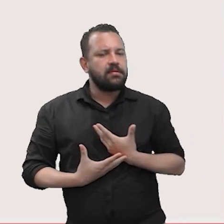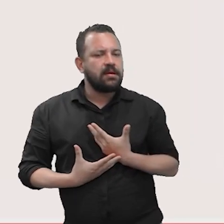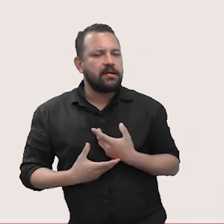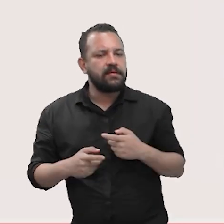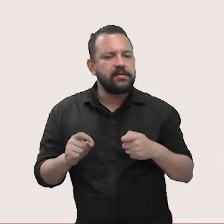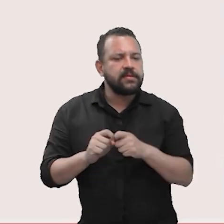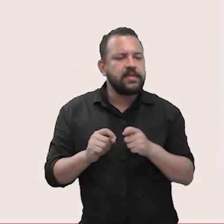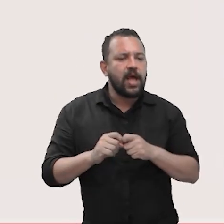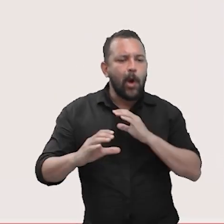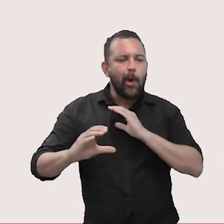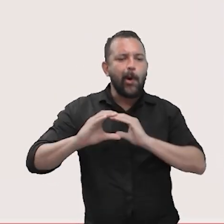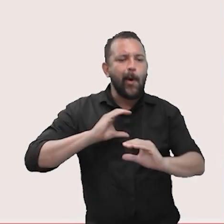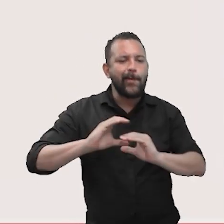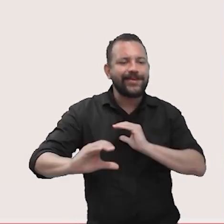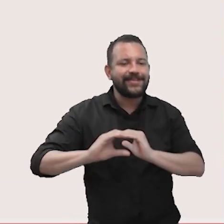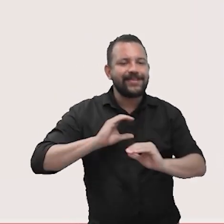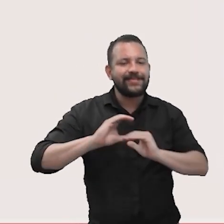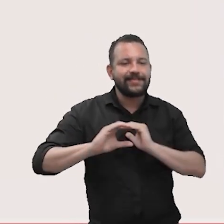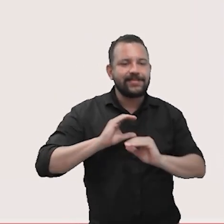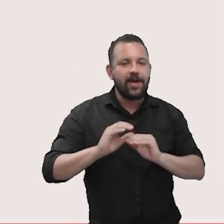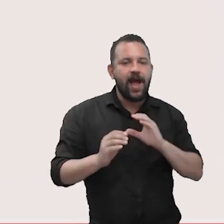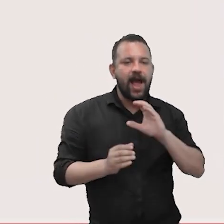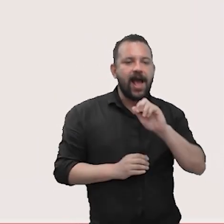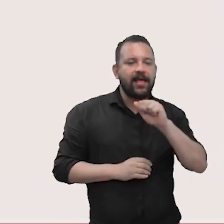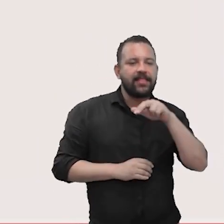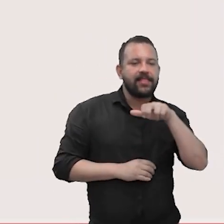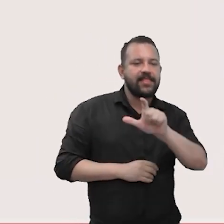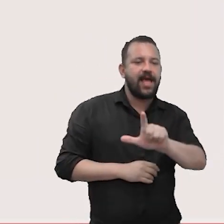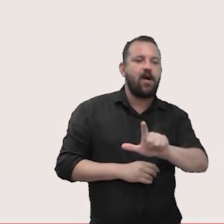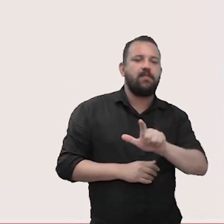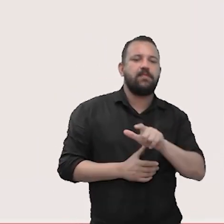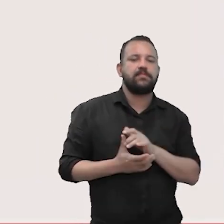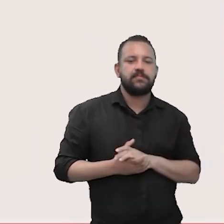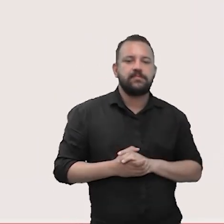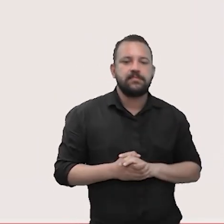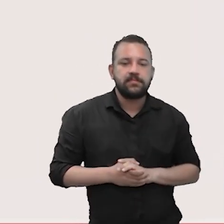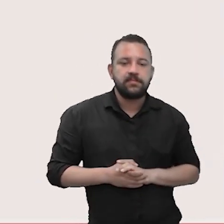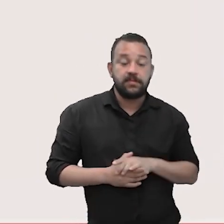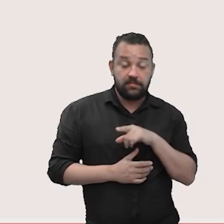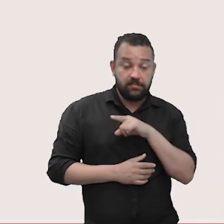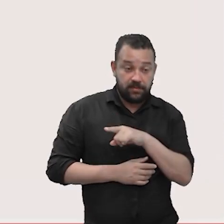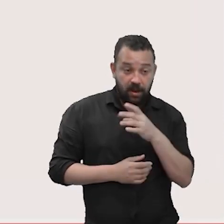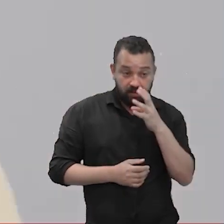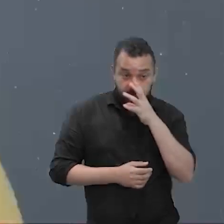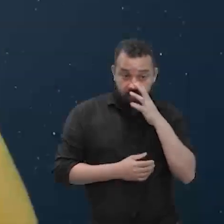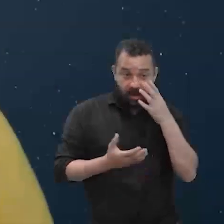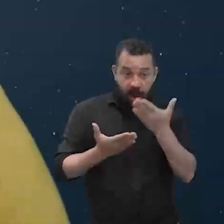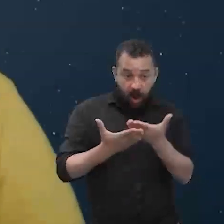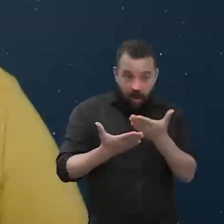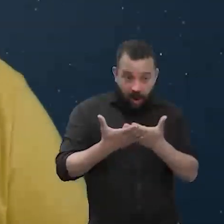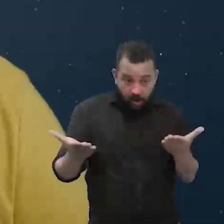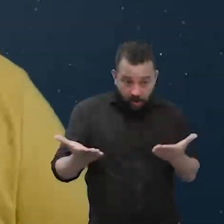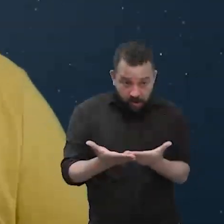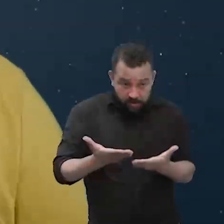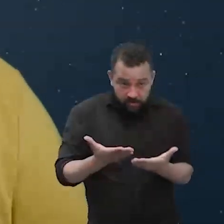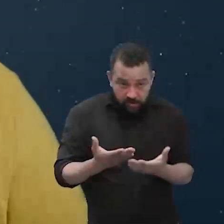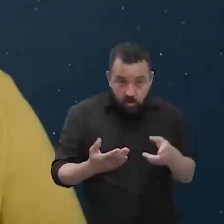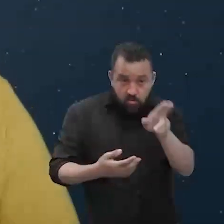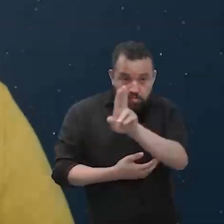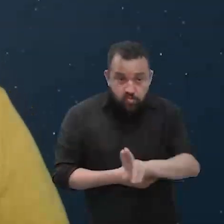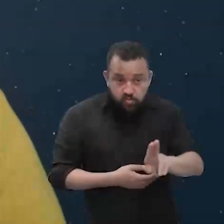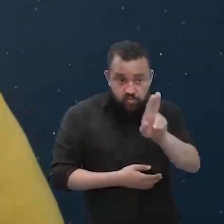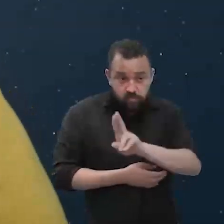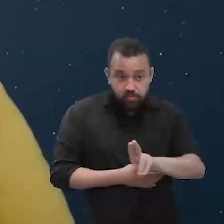a comunicação. Isso é o canal, é o recurso. Você está assistindo a aula agora, você está utilizando